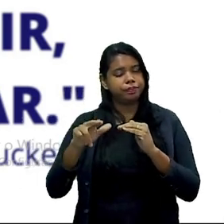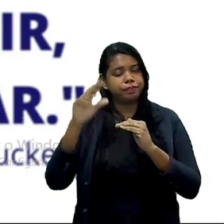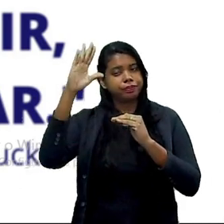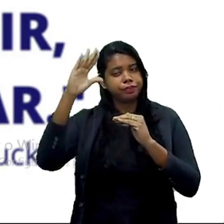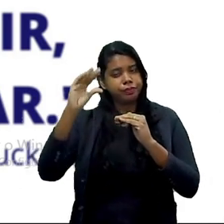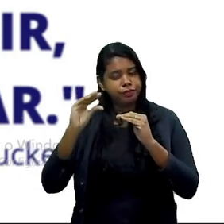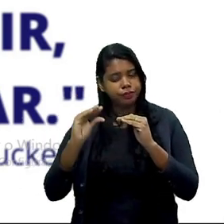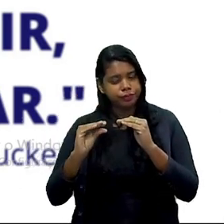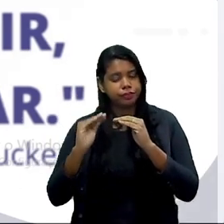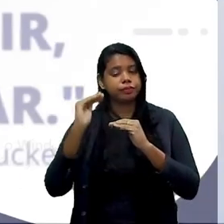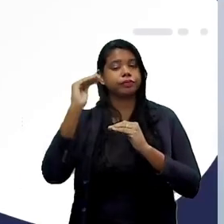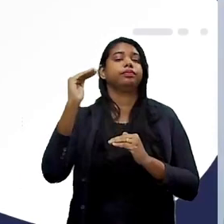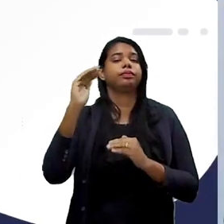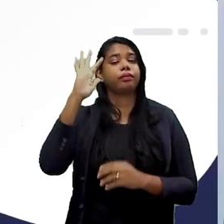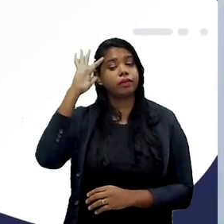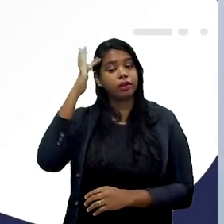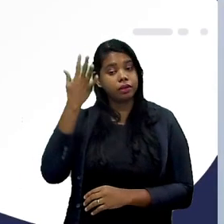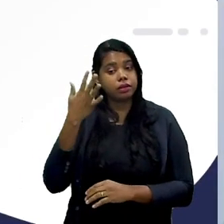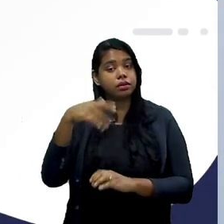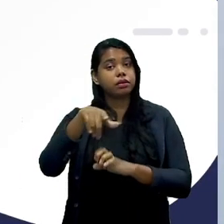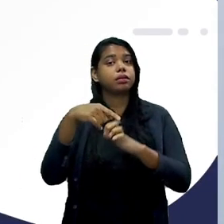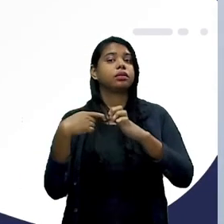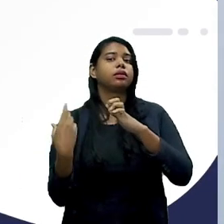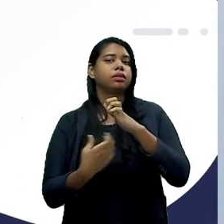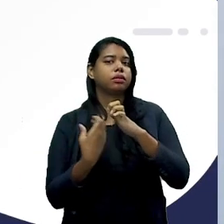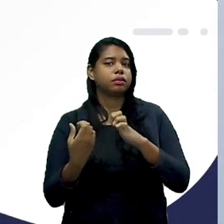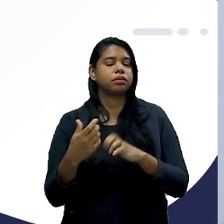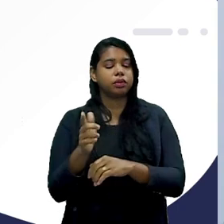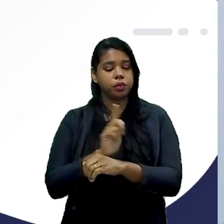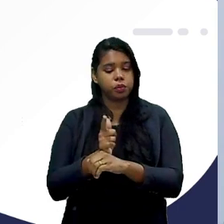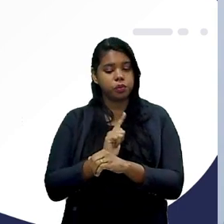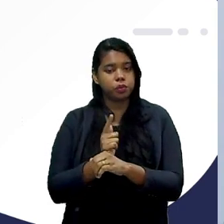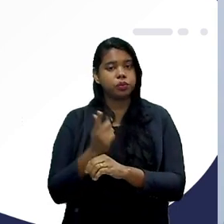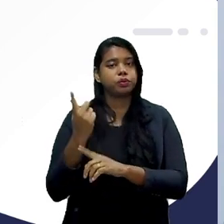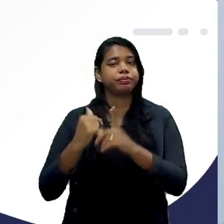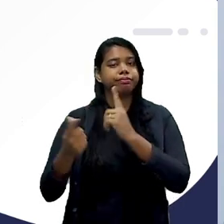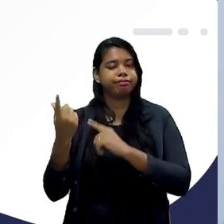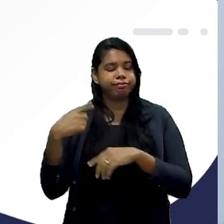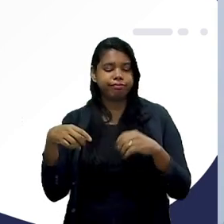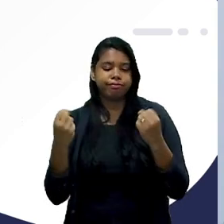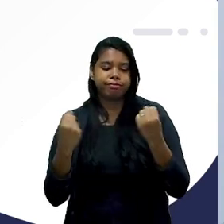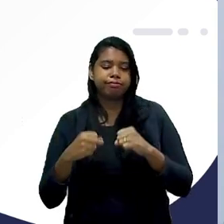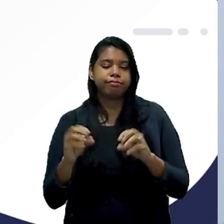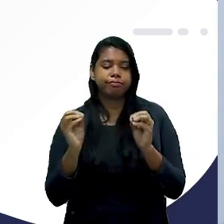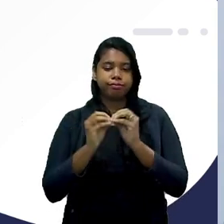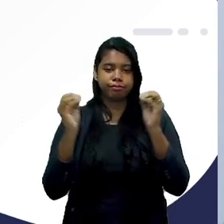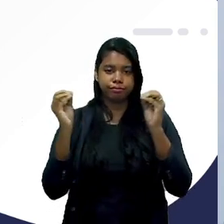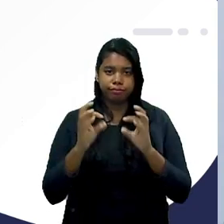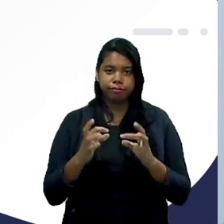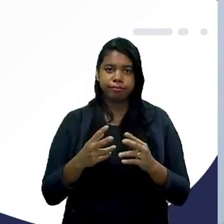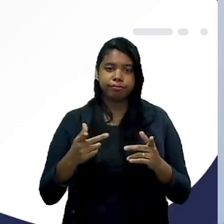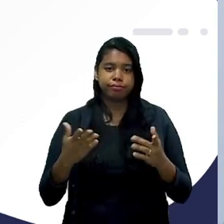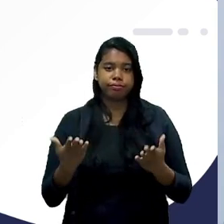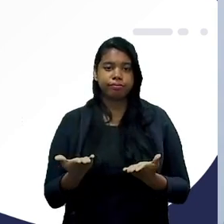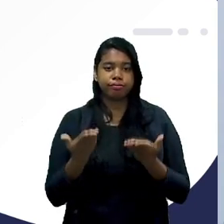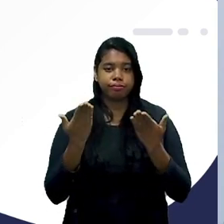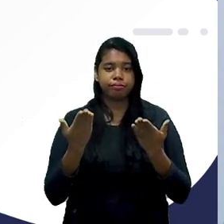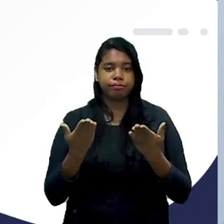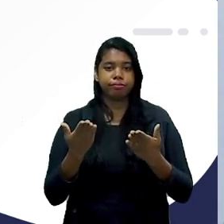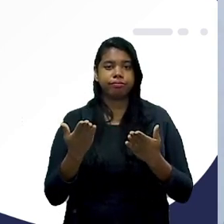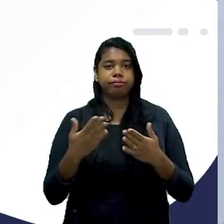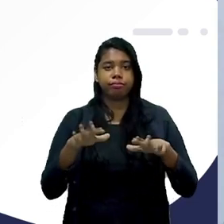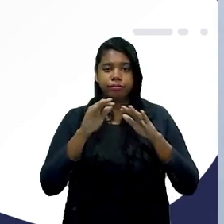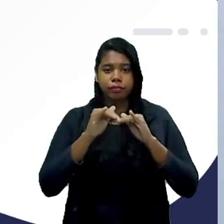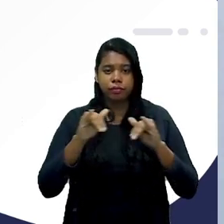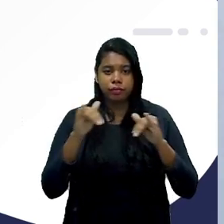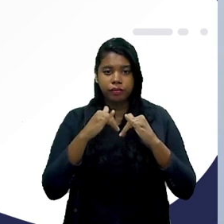facilitar a tomada de decisão do empresário. Então a gestão financeira, ela vai criar todas essas condições de possibilitar